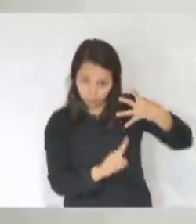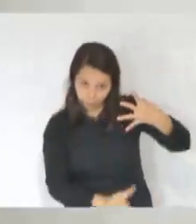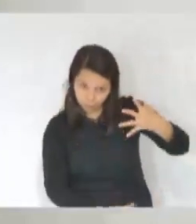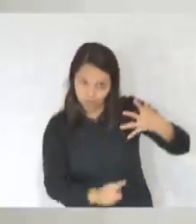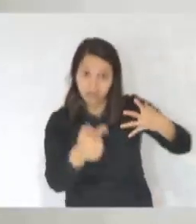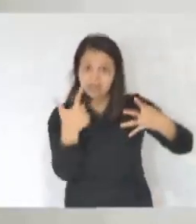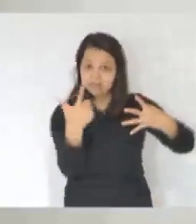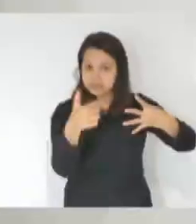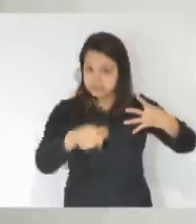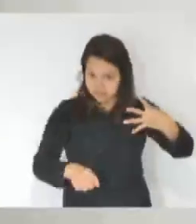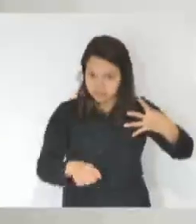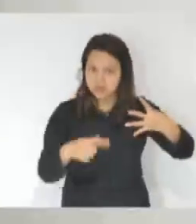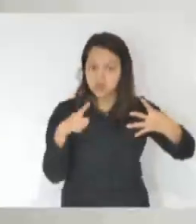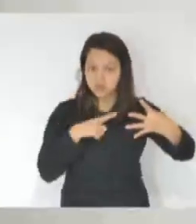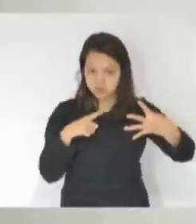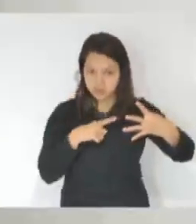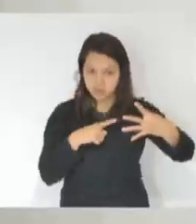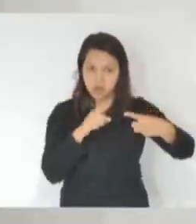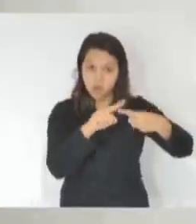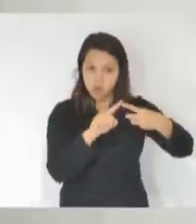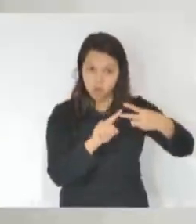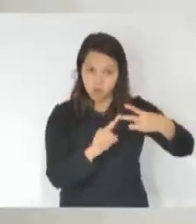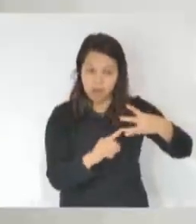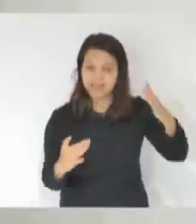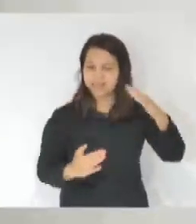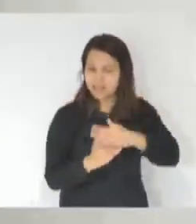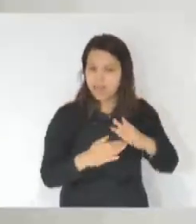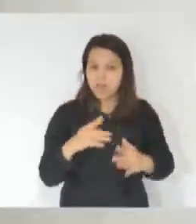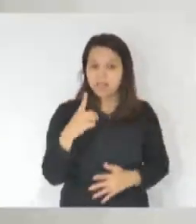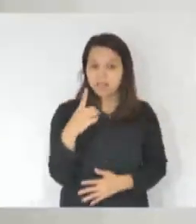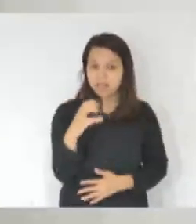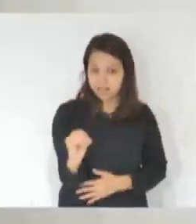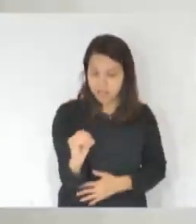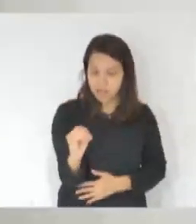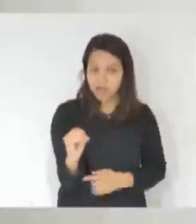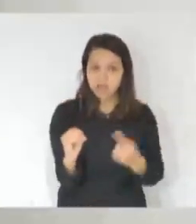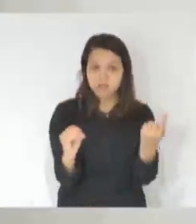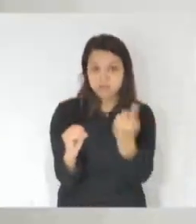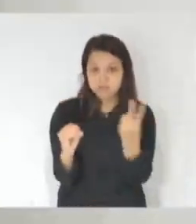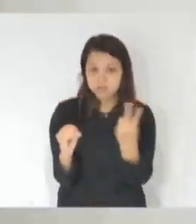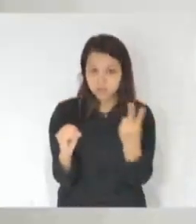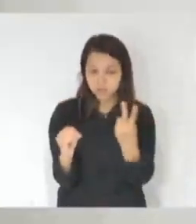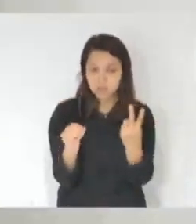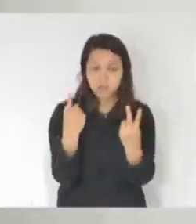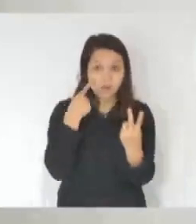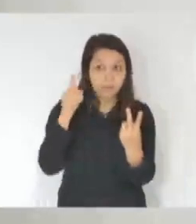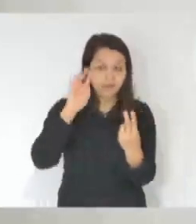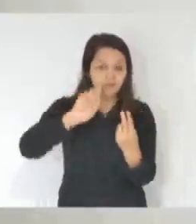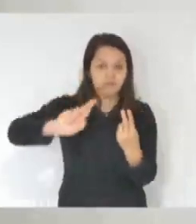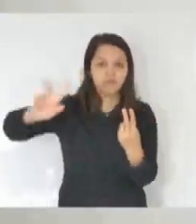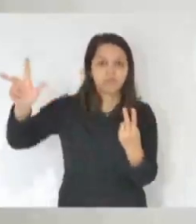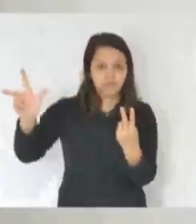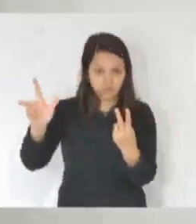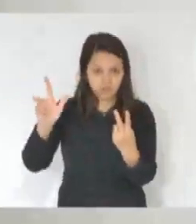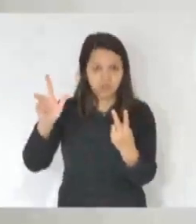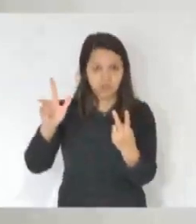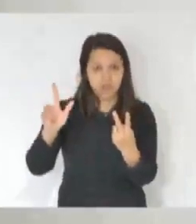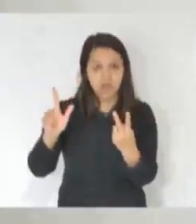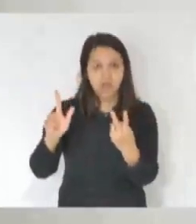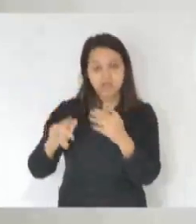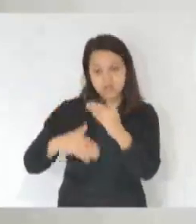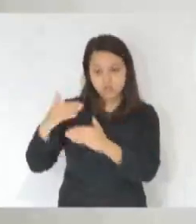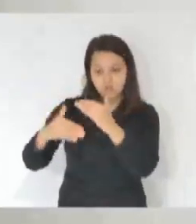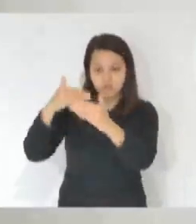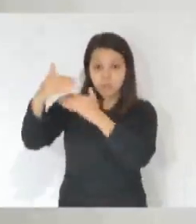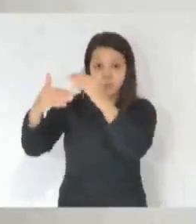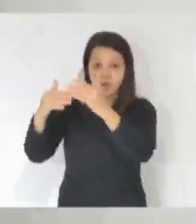3, 4, 5 e 10, sob uma segunda perspectiva de objetivos de desenvolvimento focados em meio ambiente,